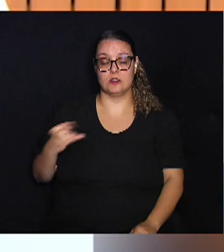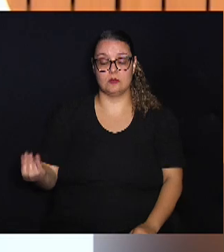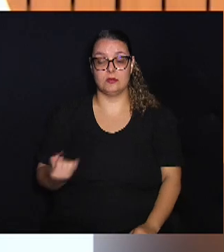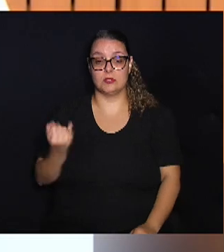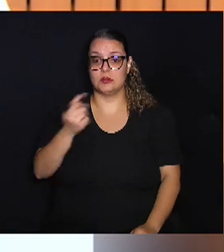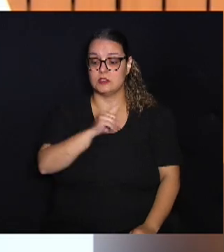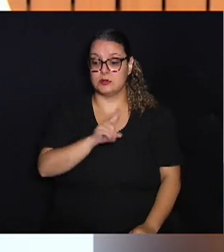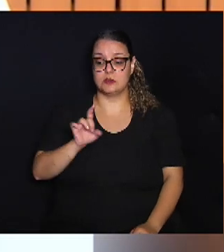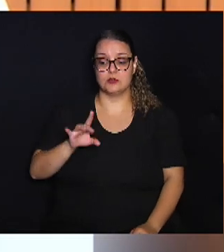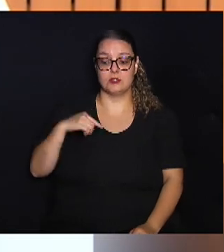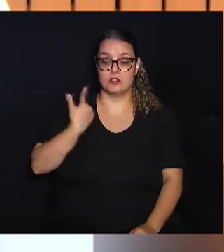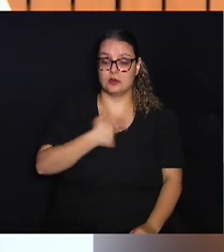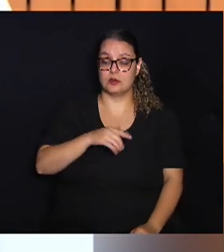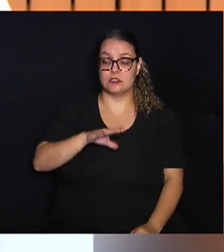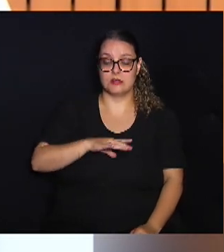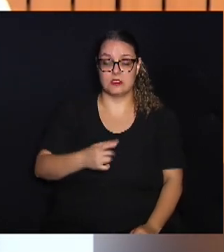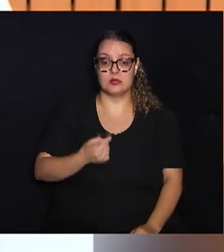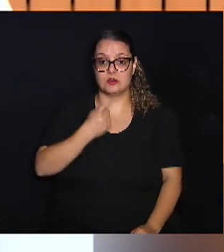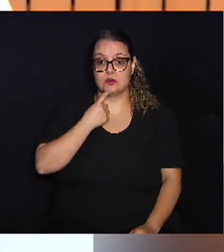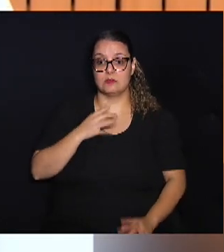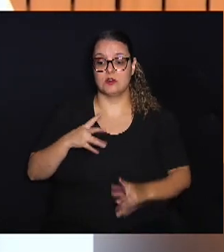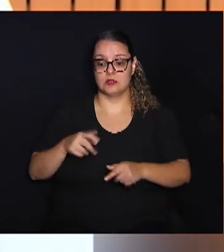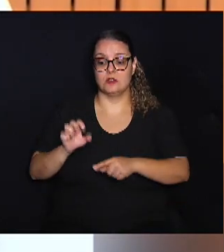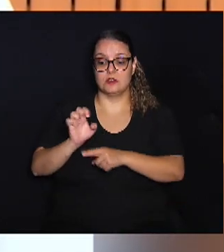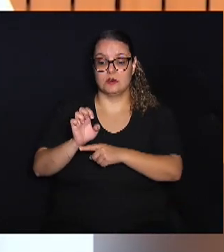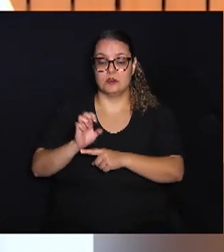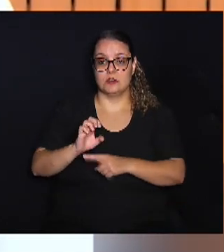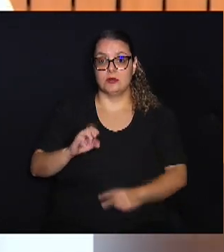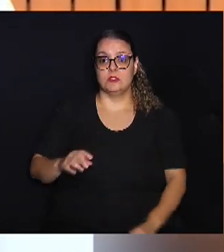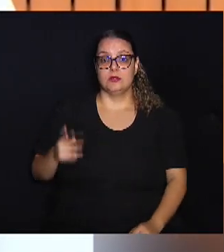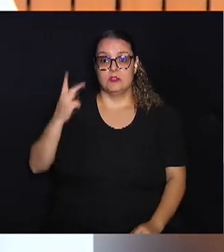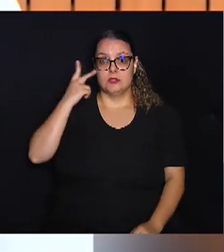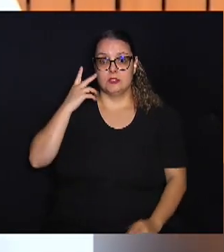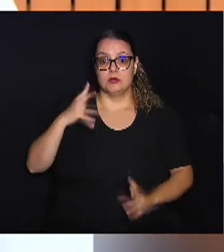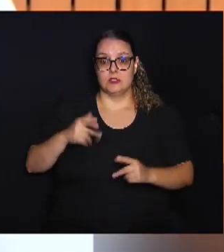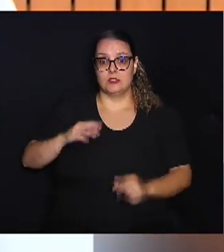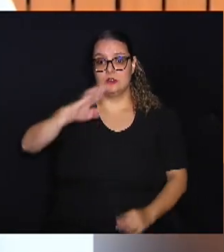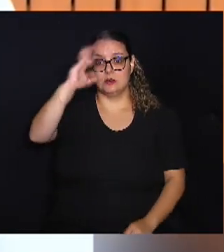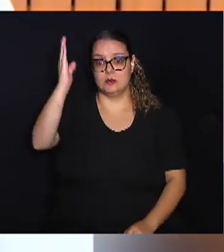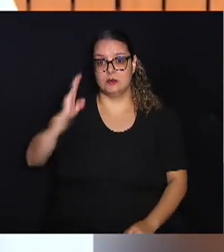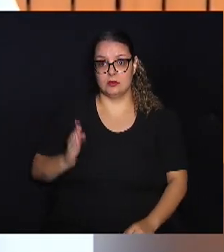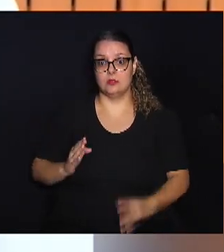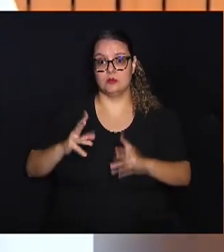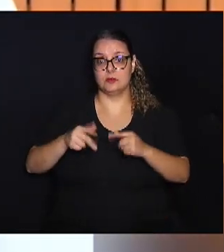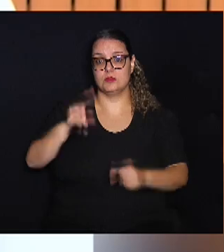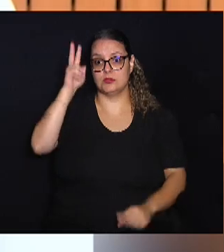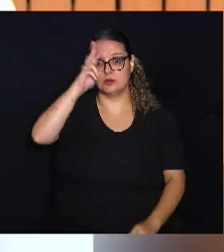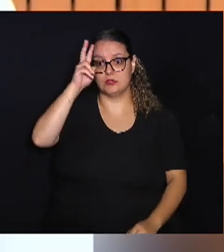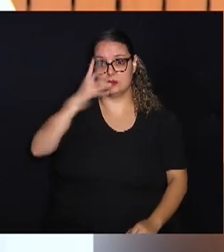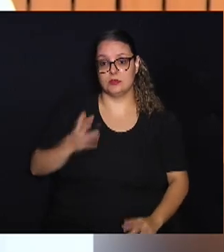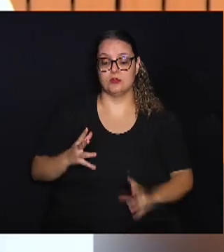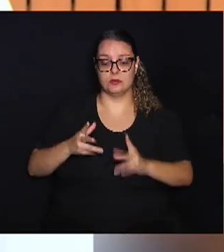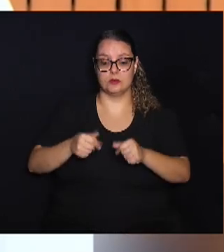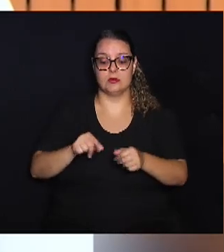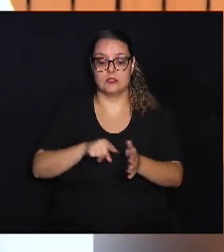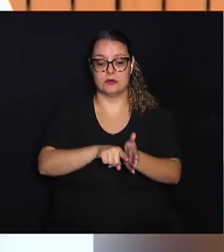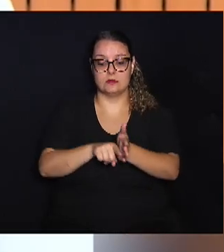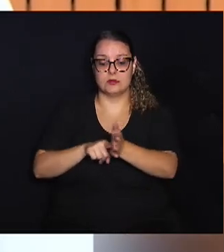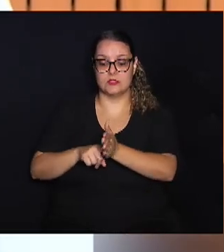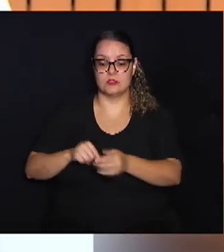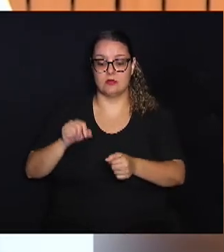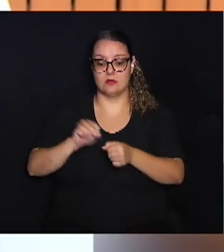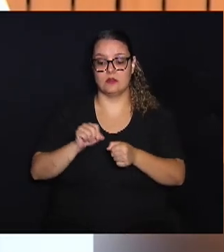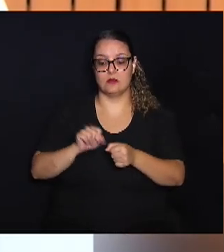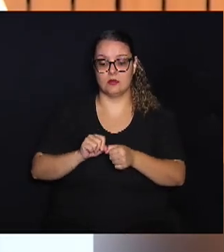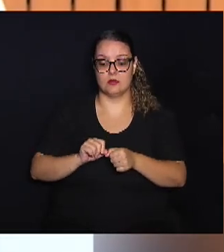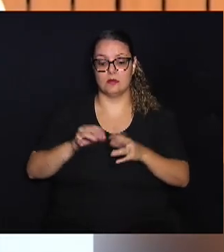da nossa cidade de Campinas, como do estado de São Paulo, do Brasil, por toda a sua história, por todas as pesquisas ali realizadas e por tudo